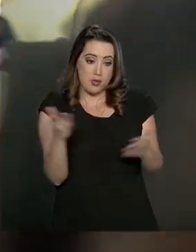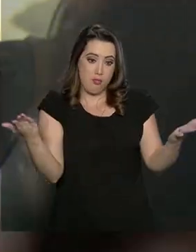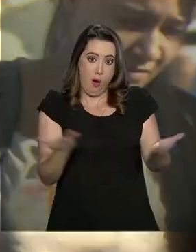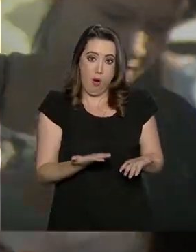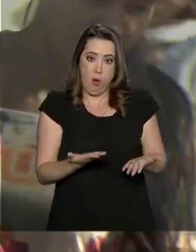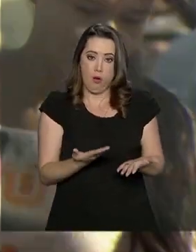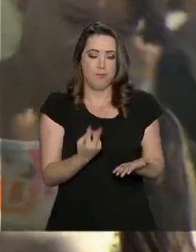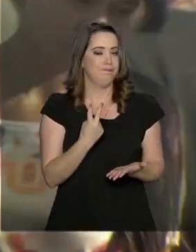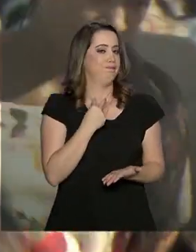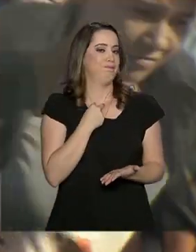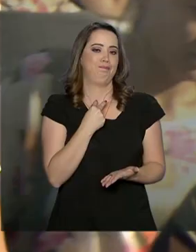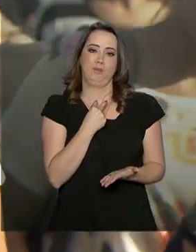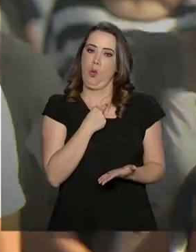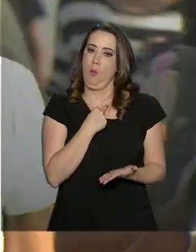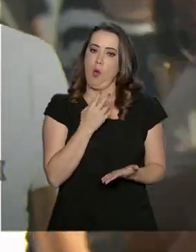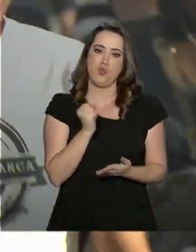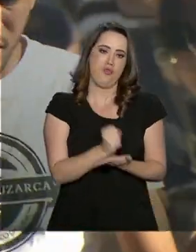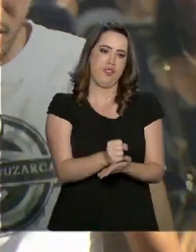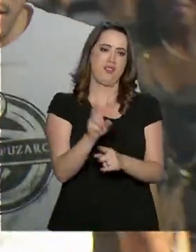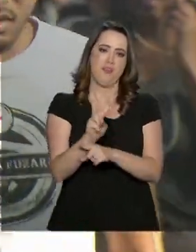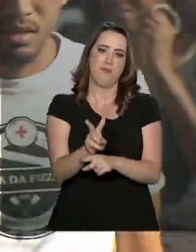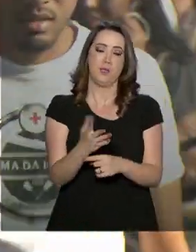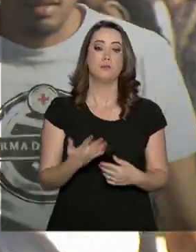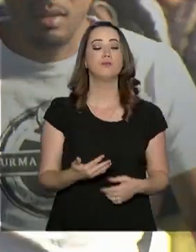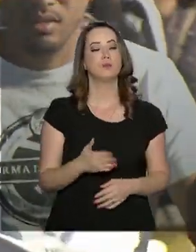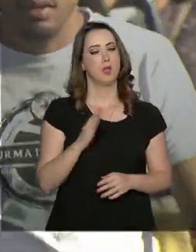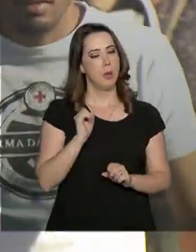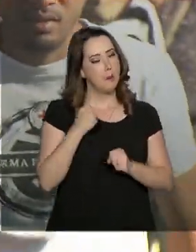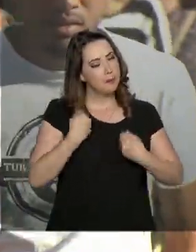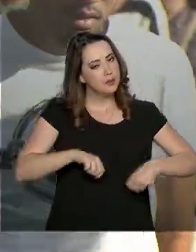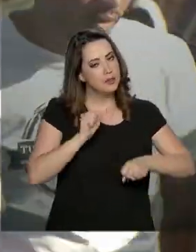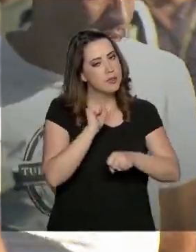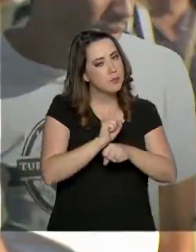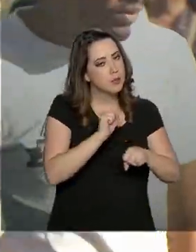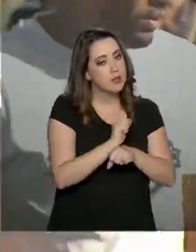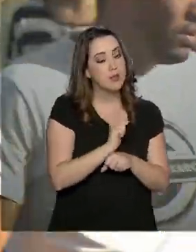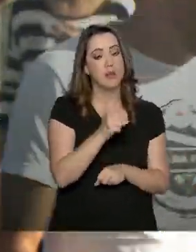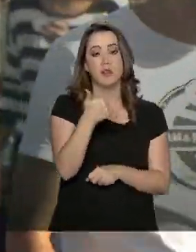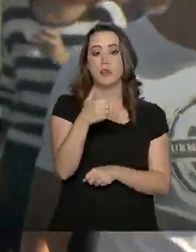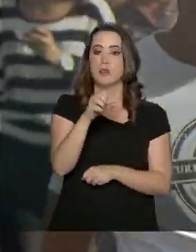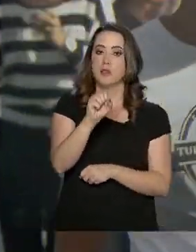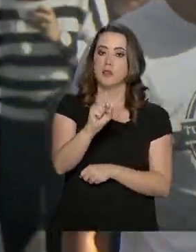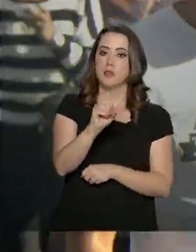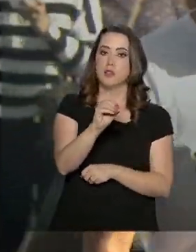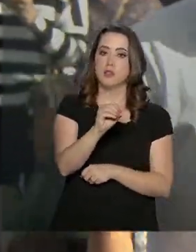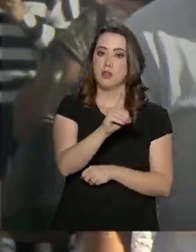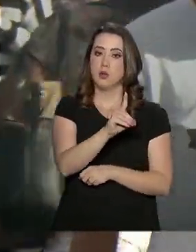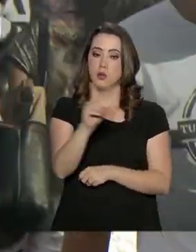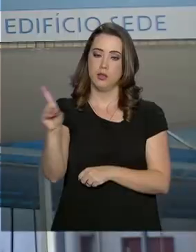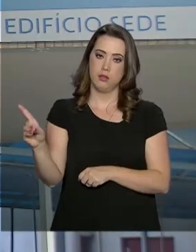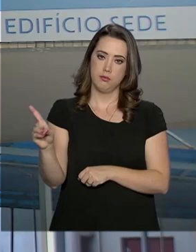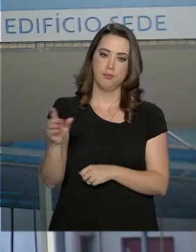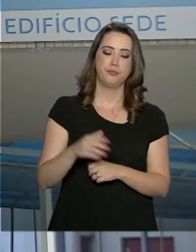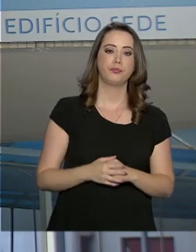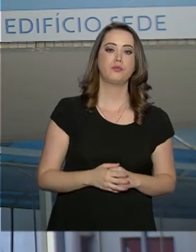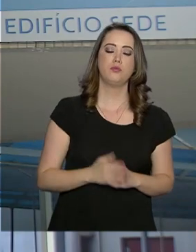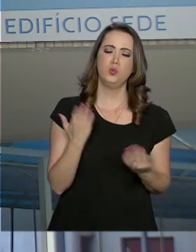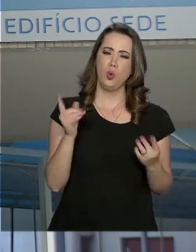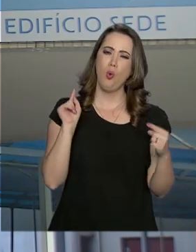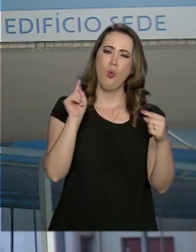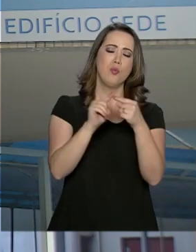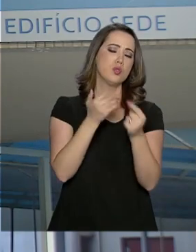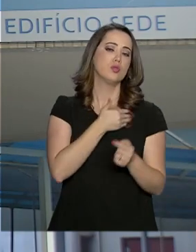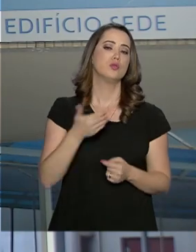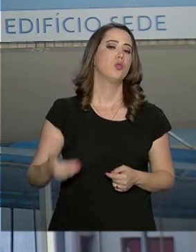A proibição vai valer por 180 dias, a partir do momento que a pessoa começa a receber o benefício. O objetivo